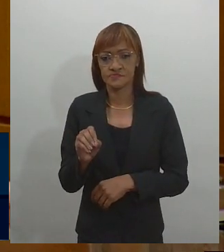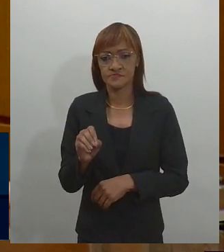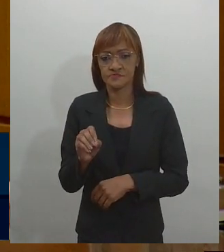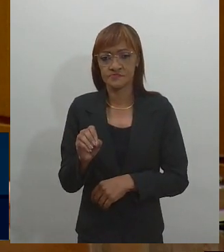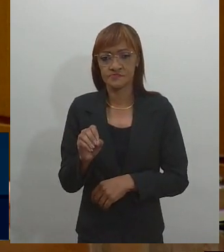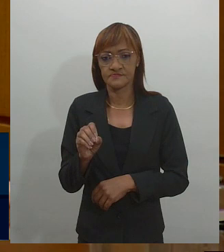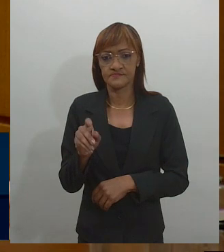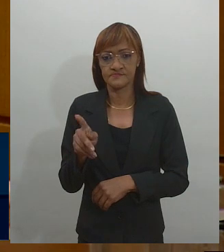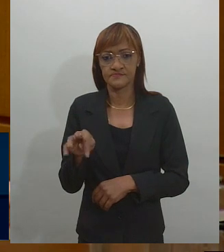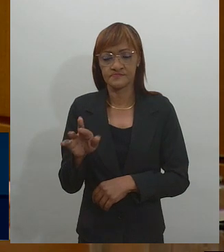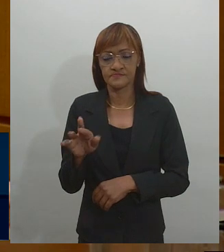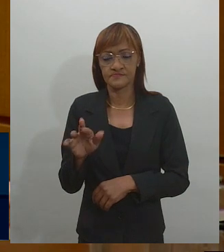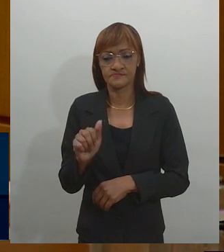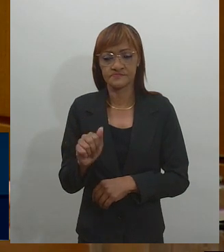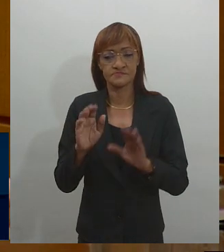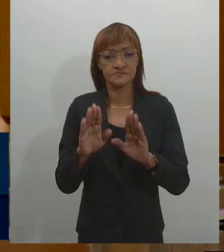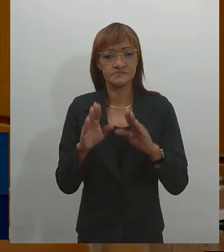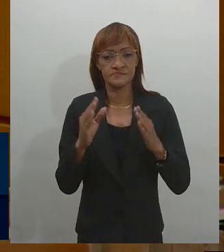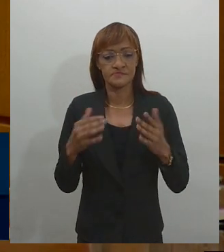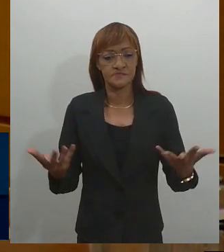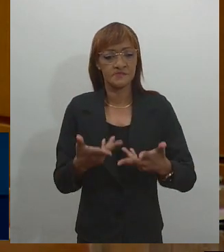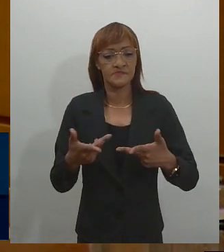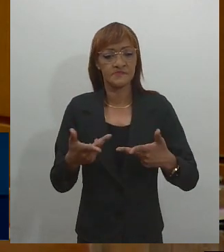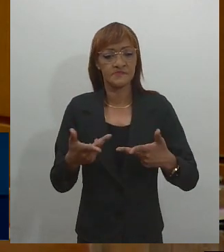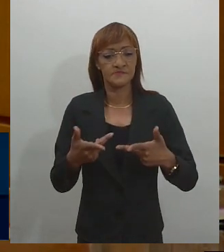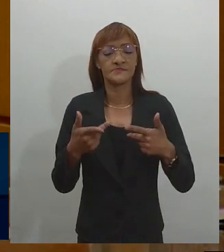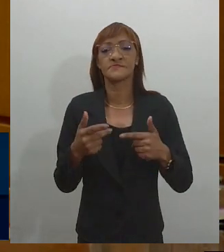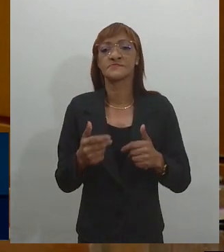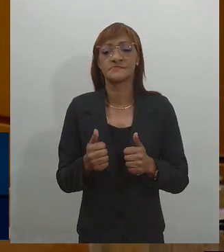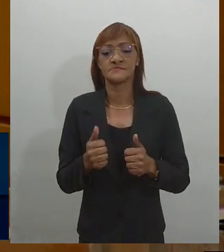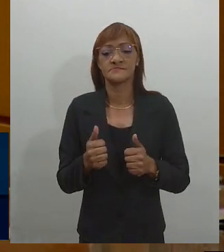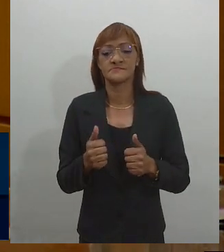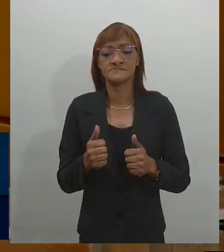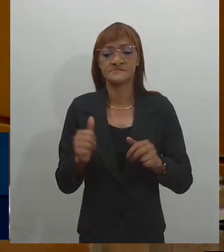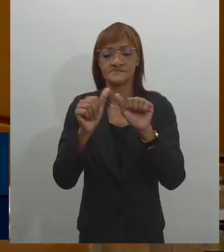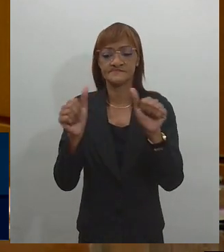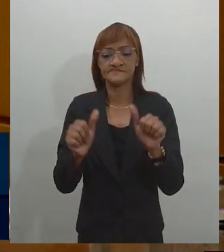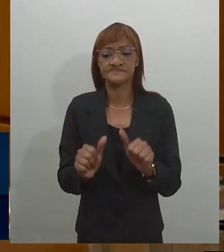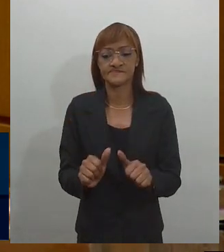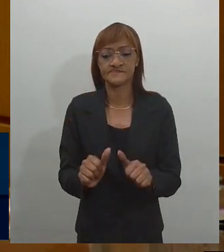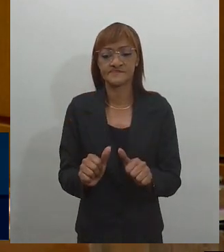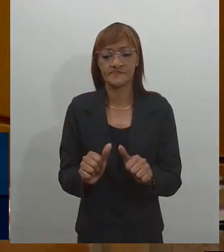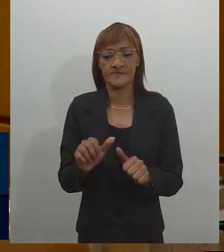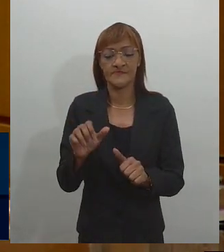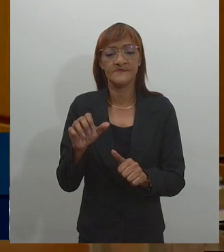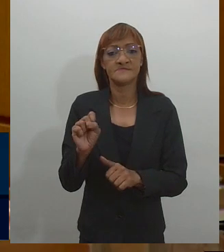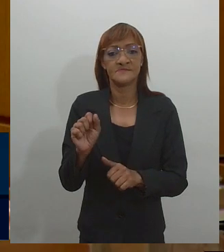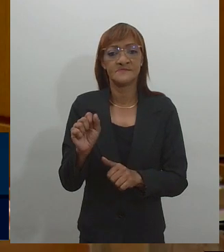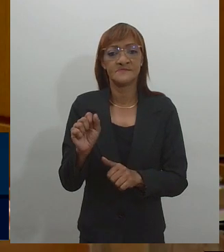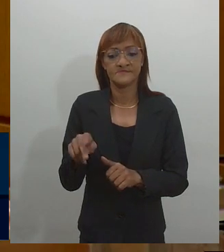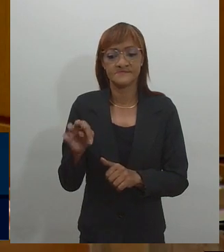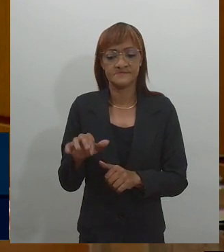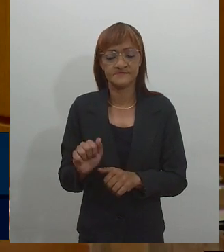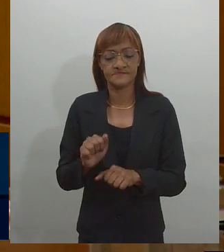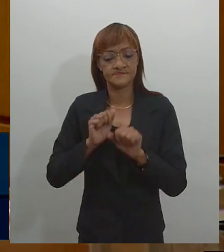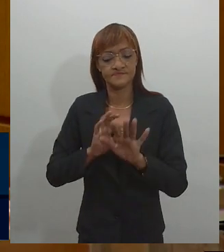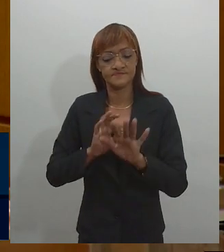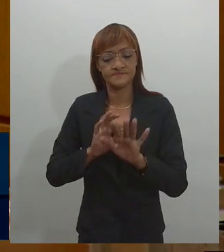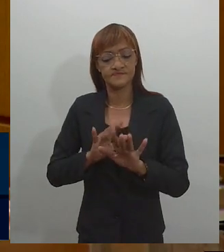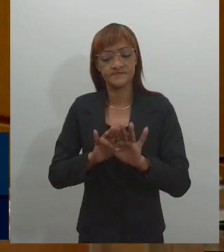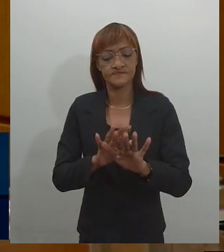Nossa Senhora Santana, na qual, na procissão, eu tive a oportunidade também de encontrar